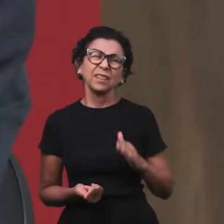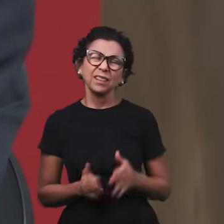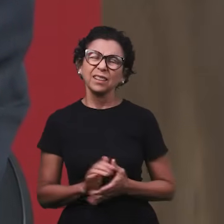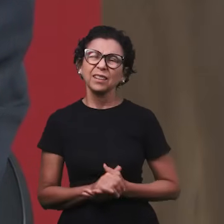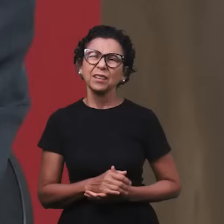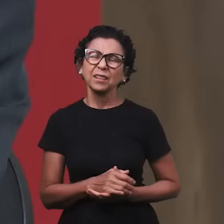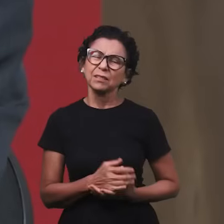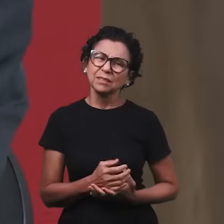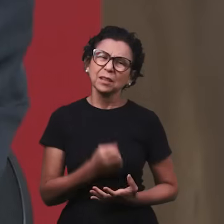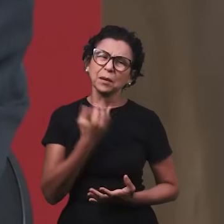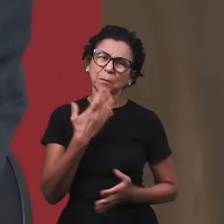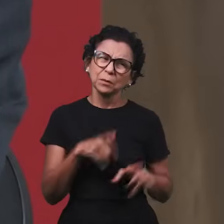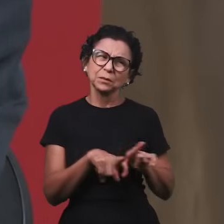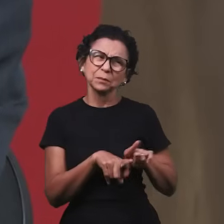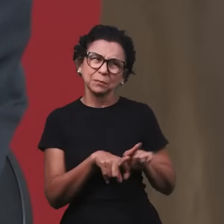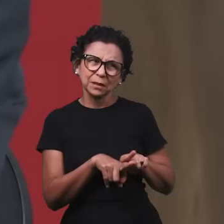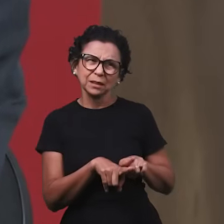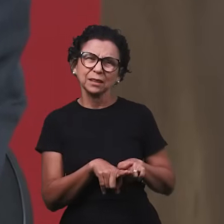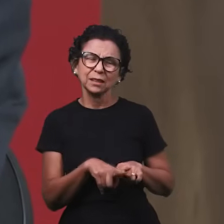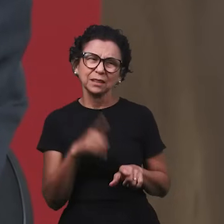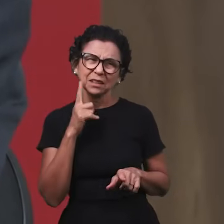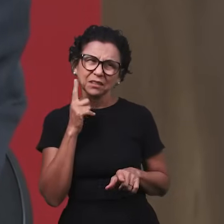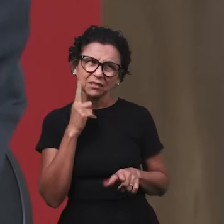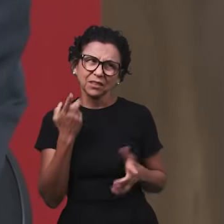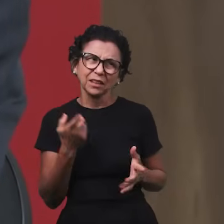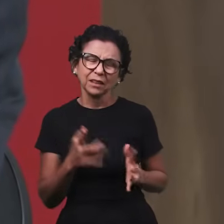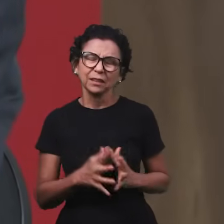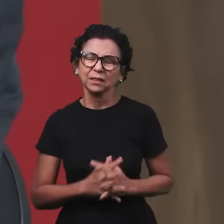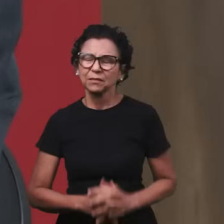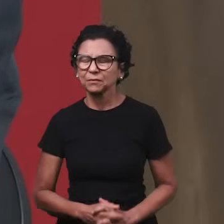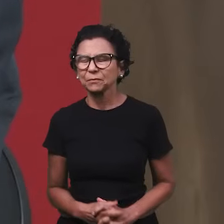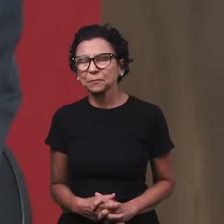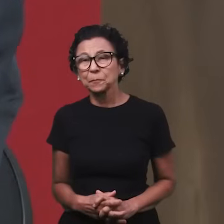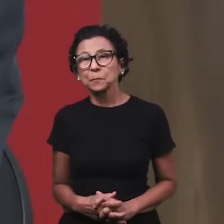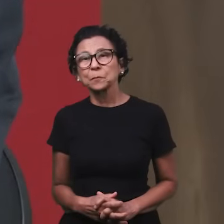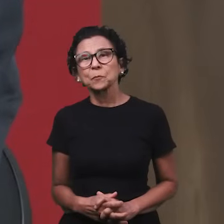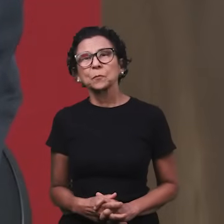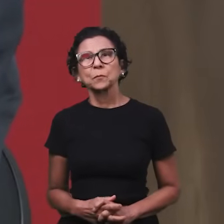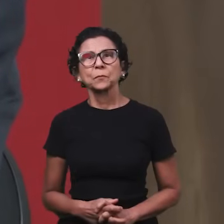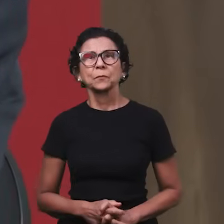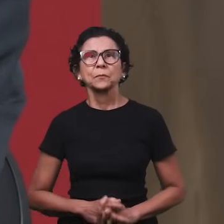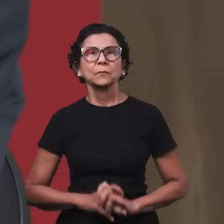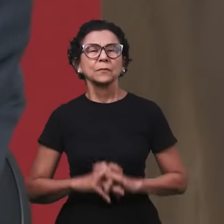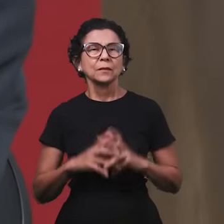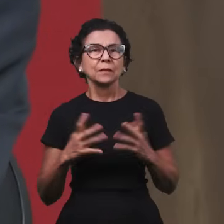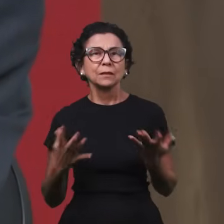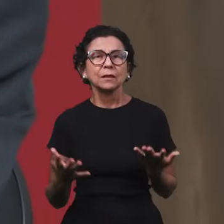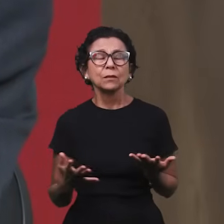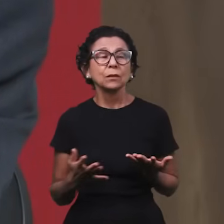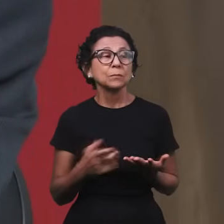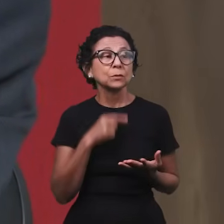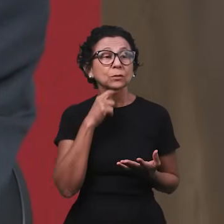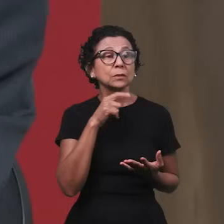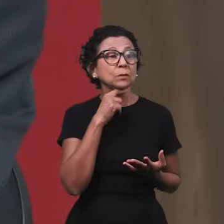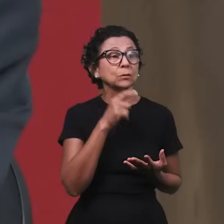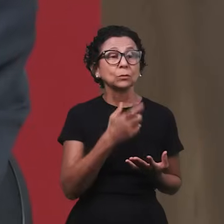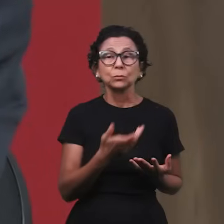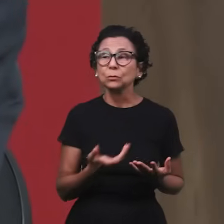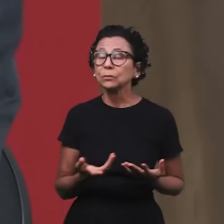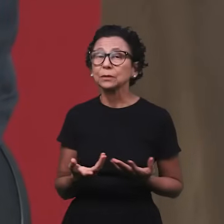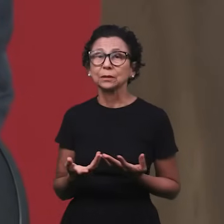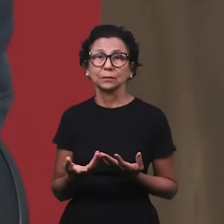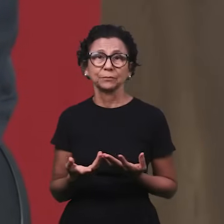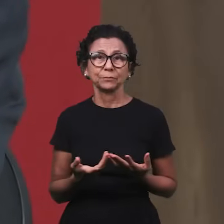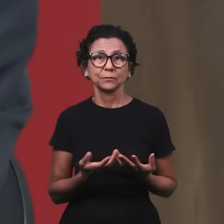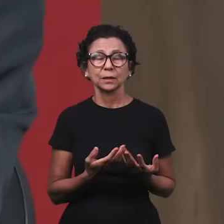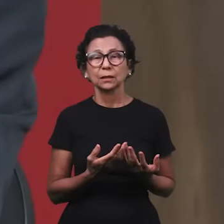uso, às vezes até de passagens bíblicas que são muito claras, em questões de coisas que são abomináveis a Deus, que não agradam